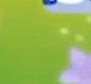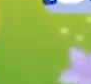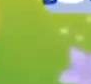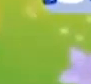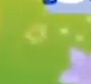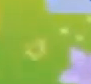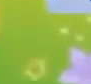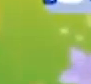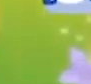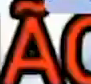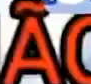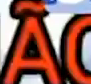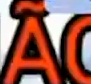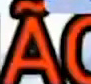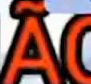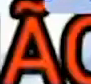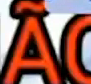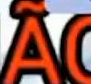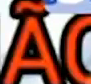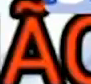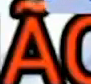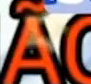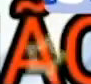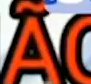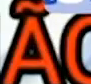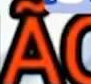pela cidade.